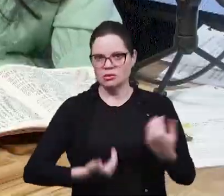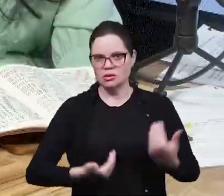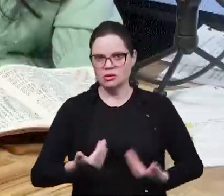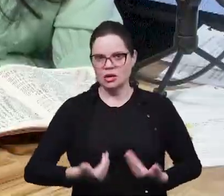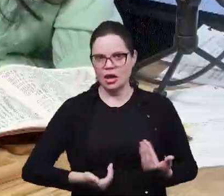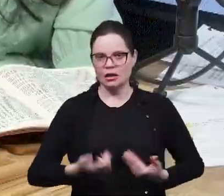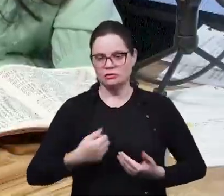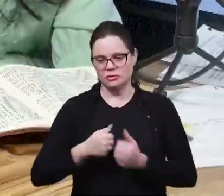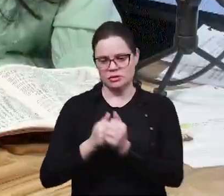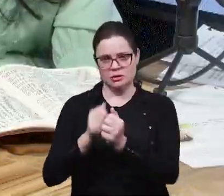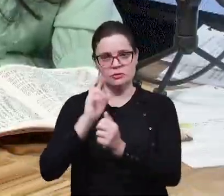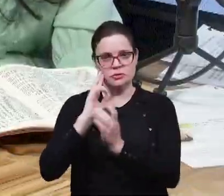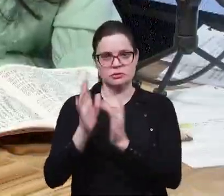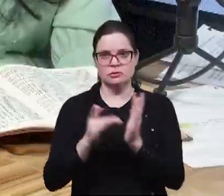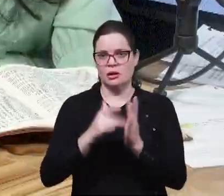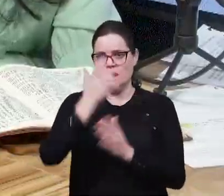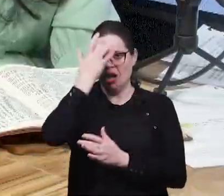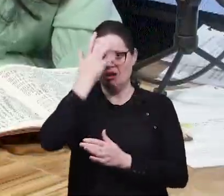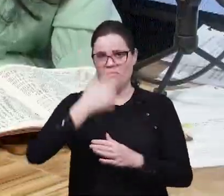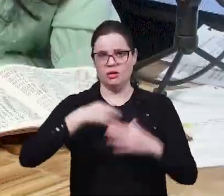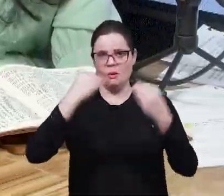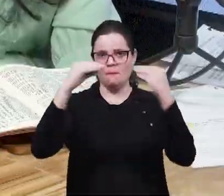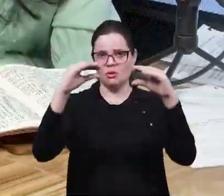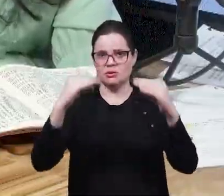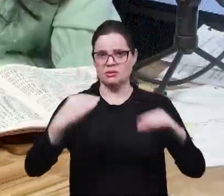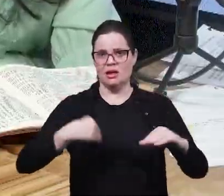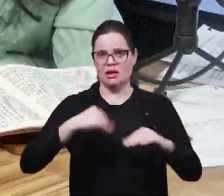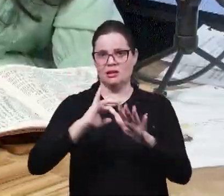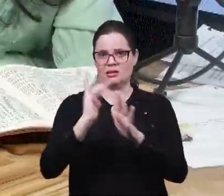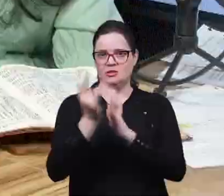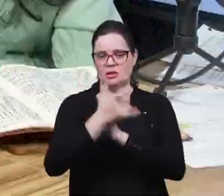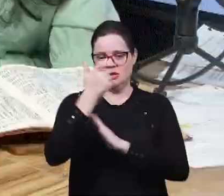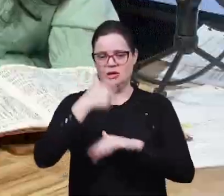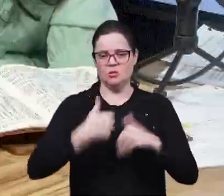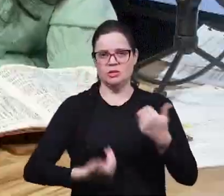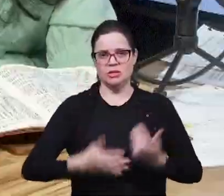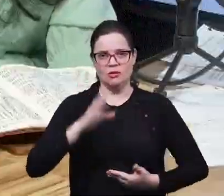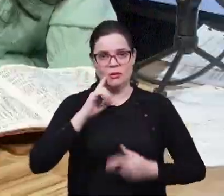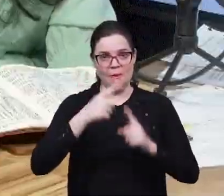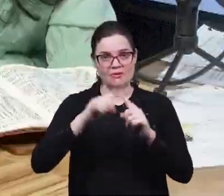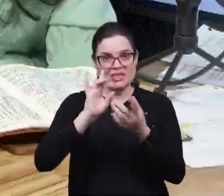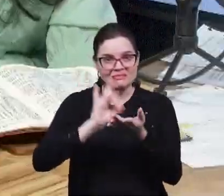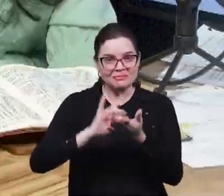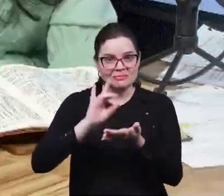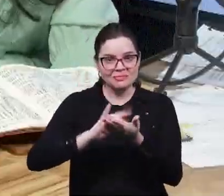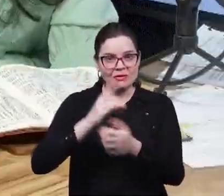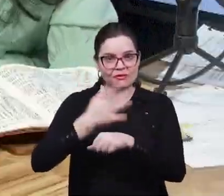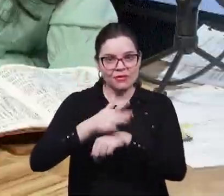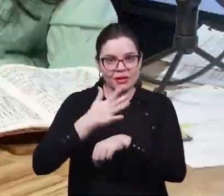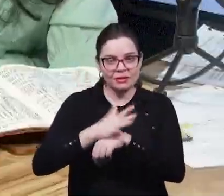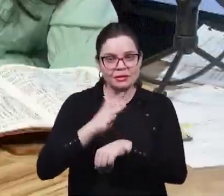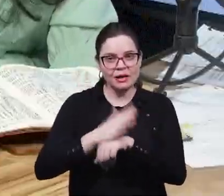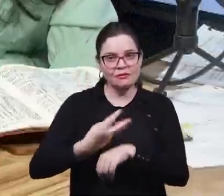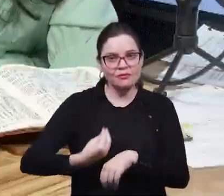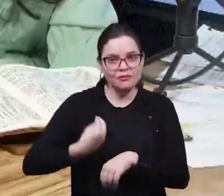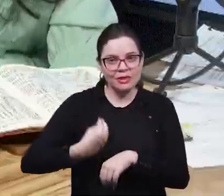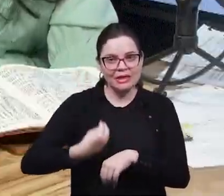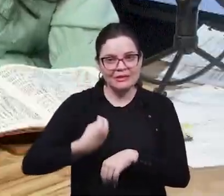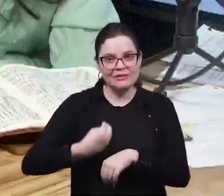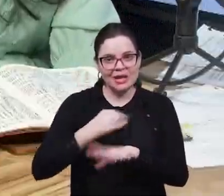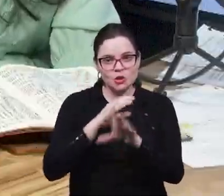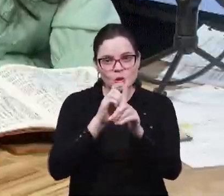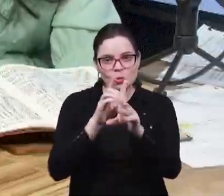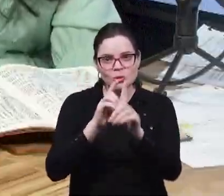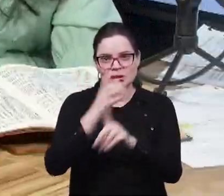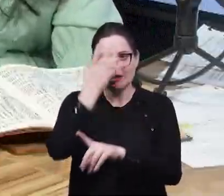muito fácil cantar, colocar nas redes sociais que eu sirvo a um Deus, mas você viver o cristianismo, você viver o evangelho, não é